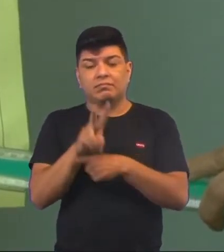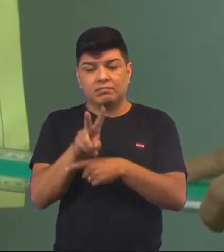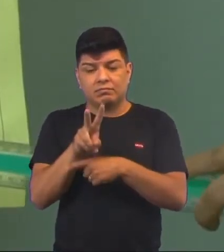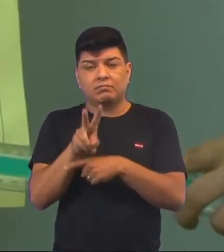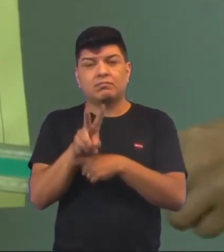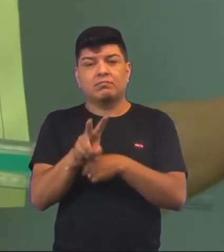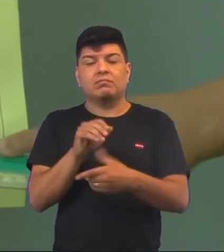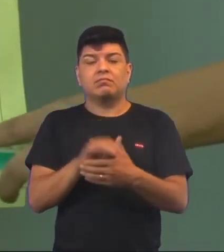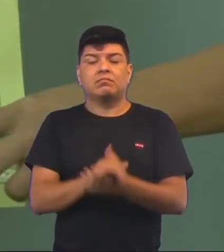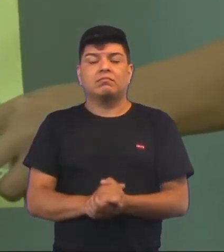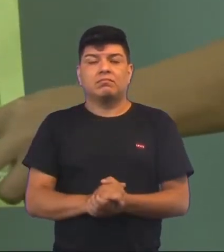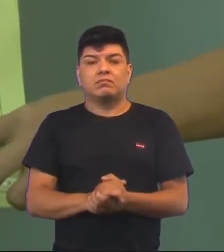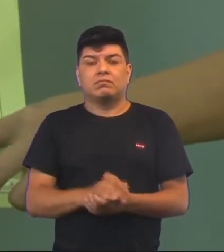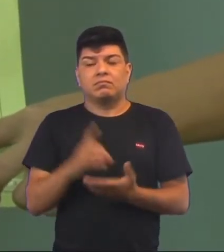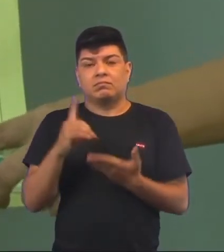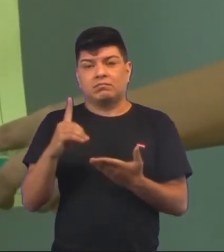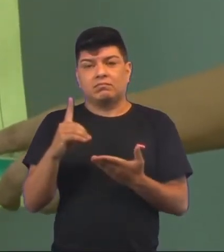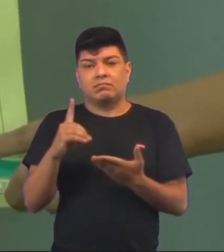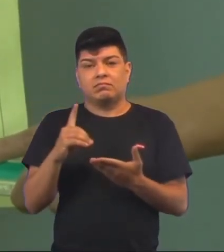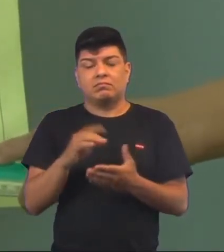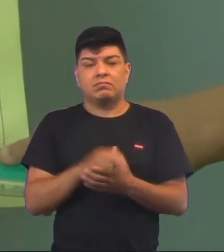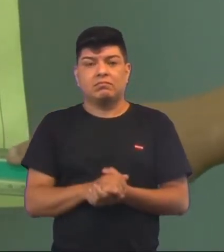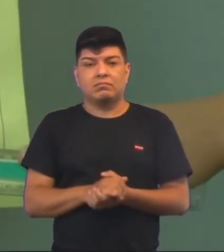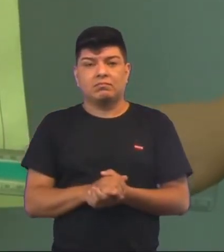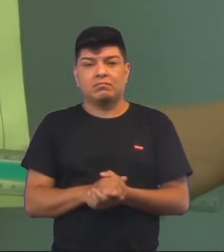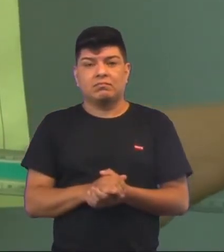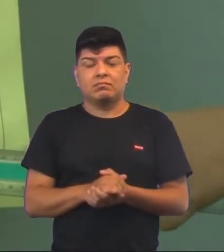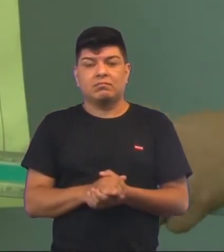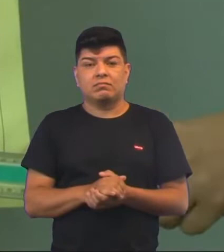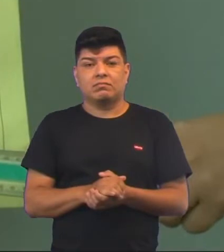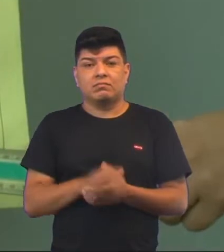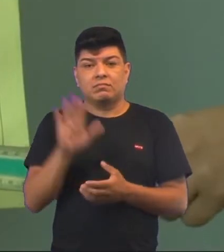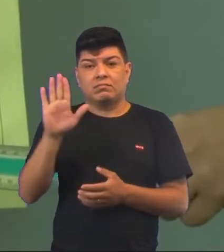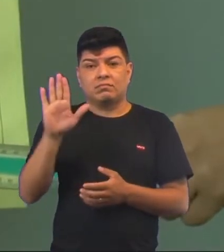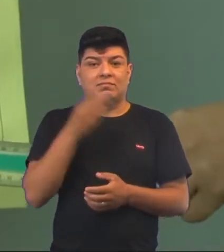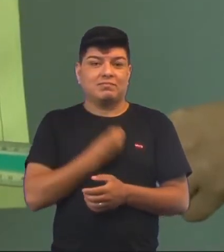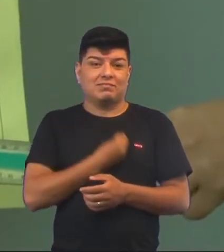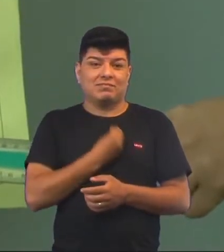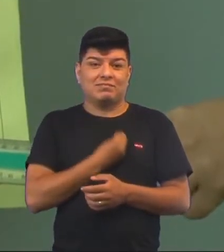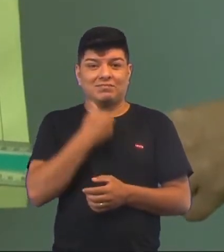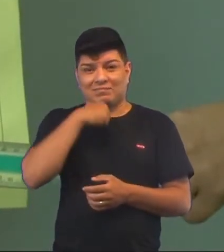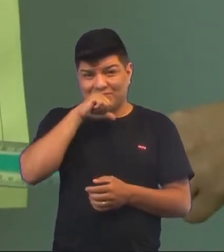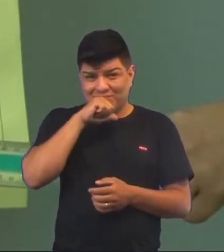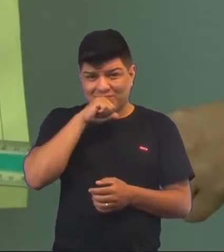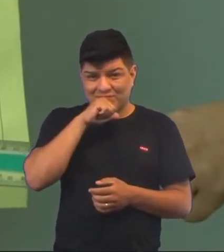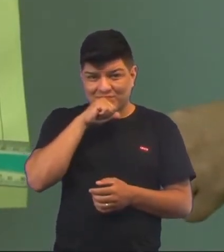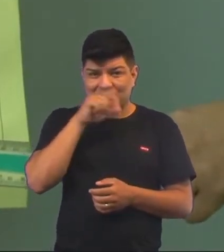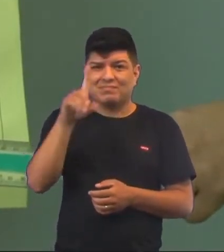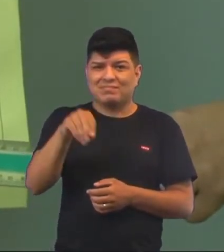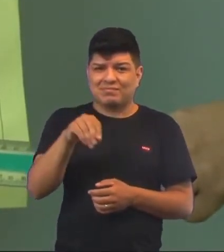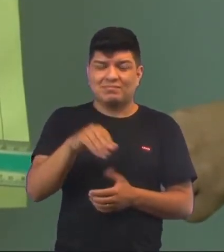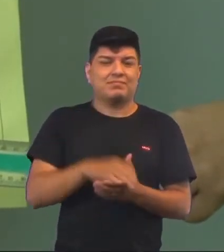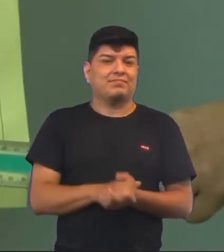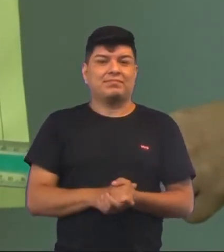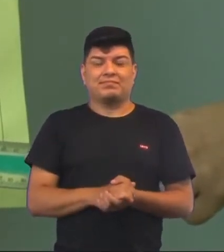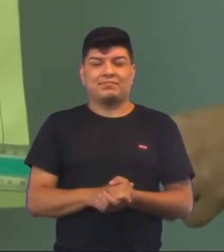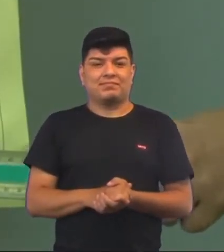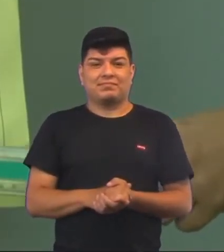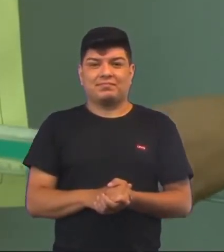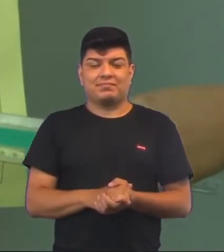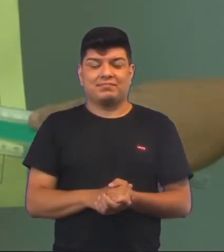cuidado. Não é isso? E D, olha o motivo porque ele foi para o centro, lá vivia sua mãe. Por isso que ele foi para o centro de